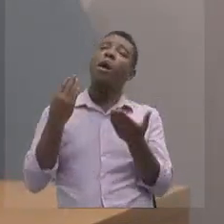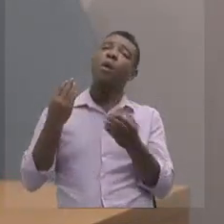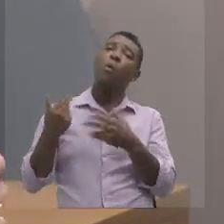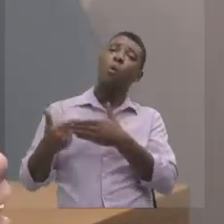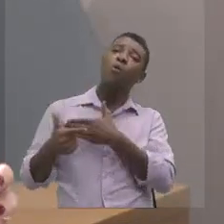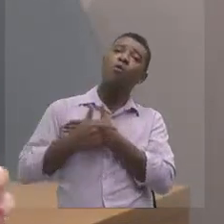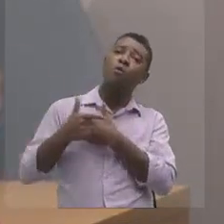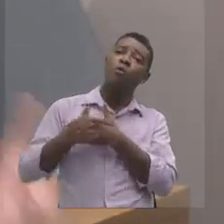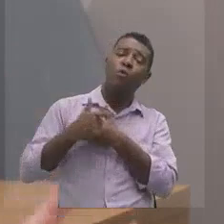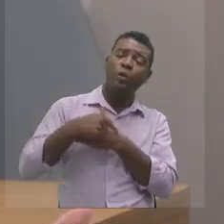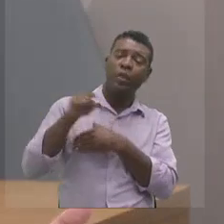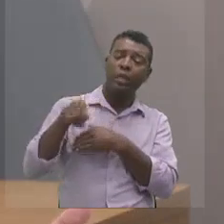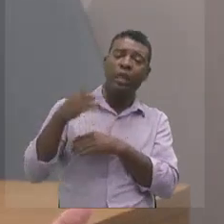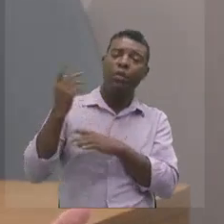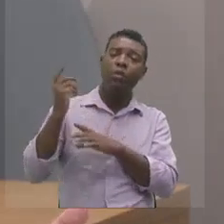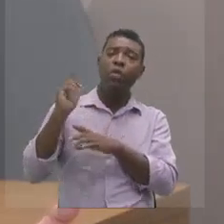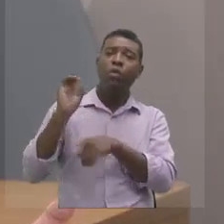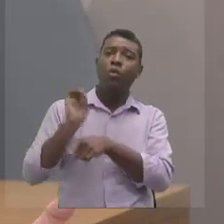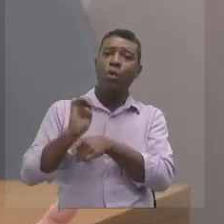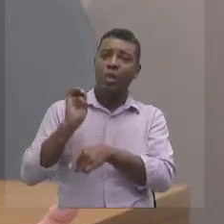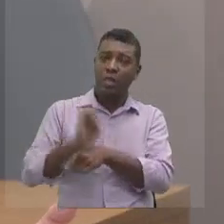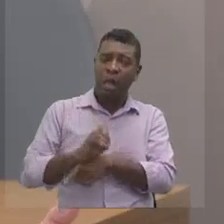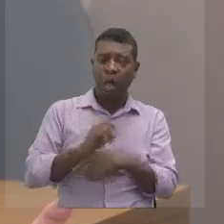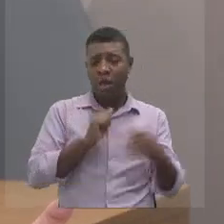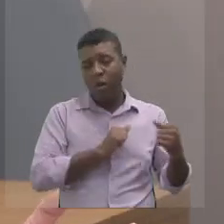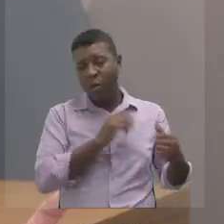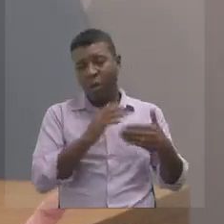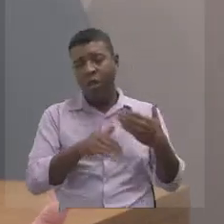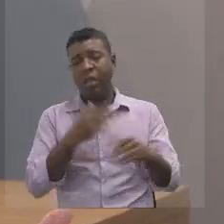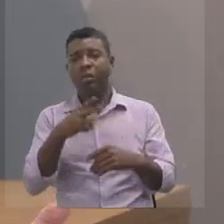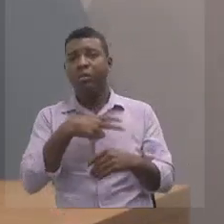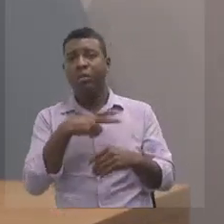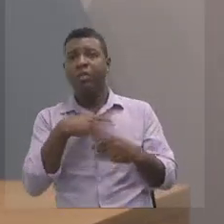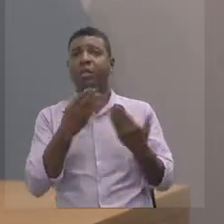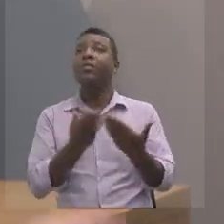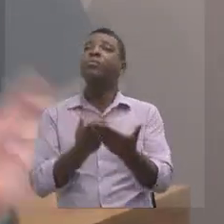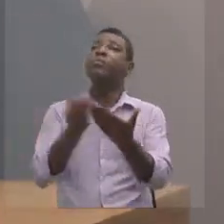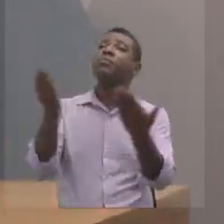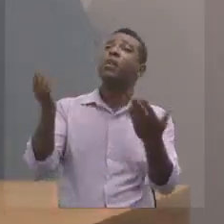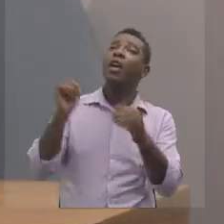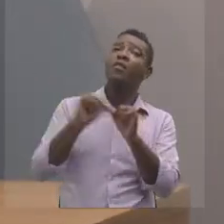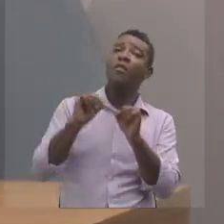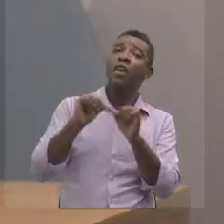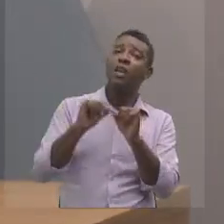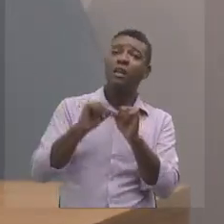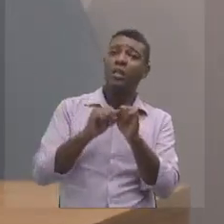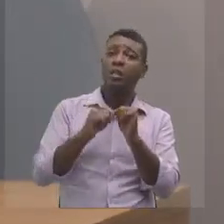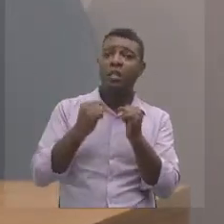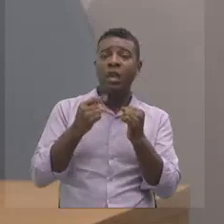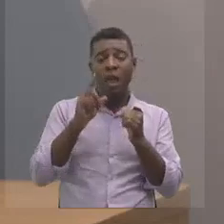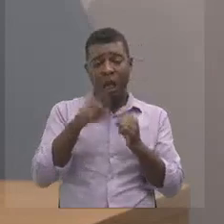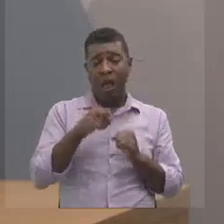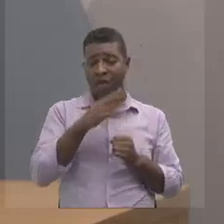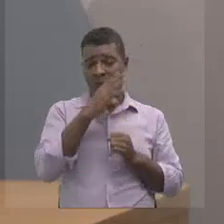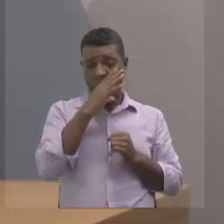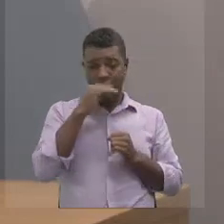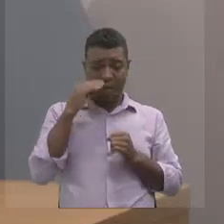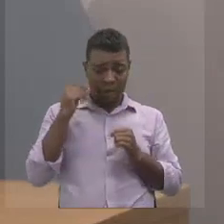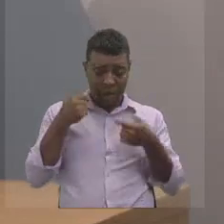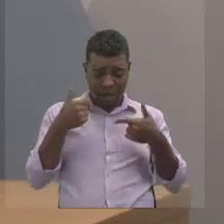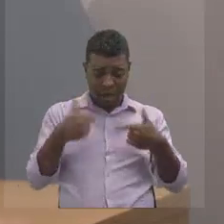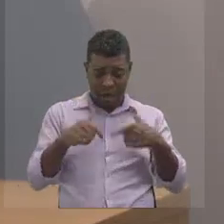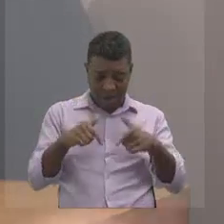a função desse processo de privatização que vocês fizeram onde o trabalhador e a trabalhador está pagando a conta